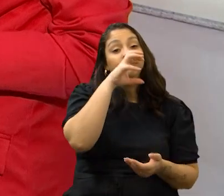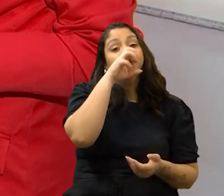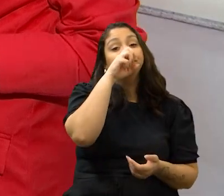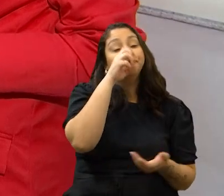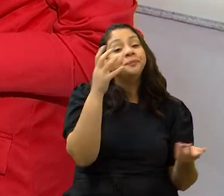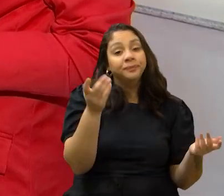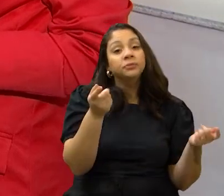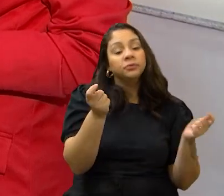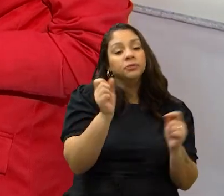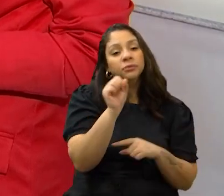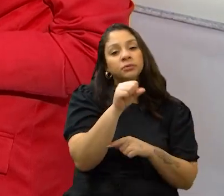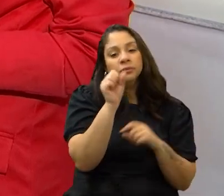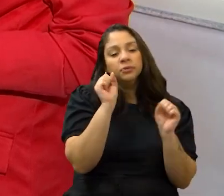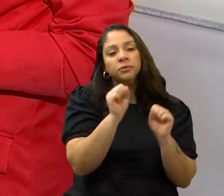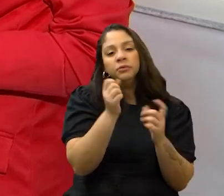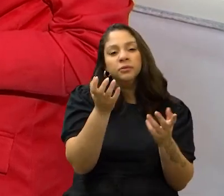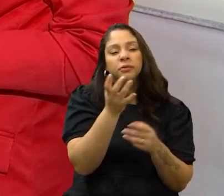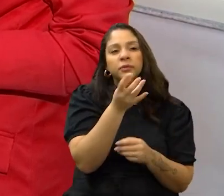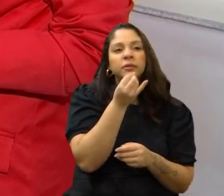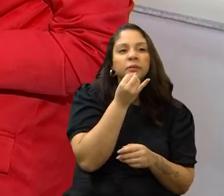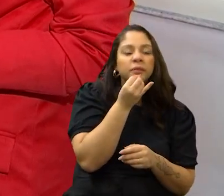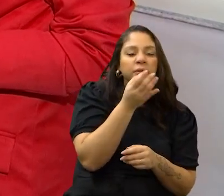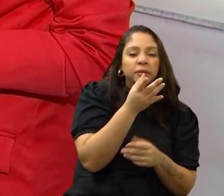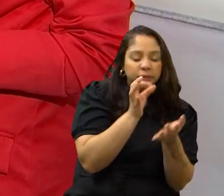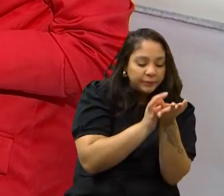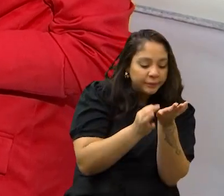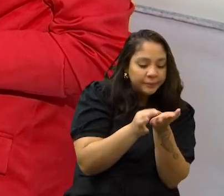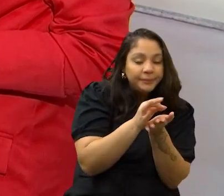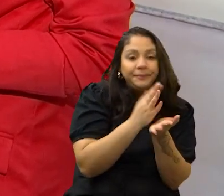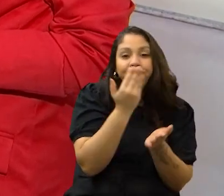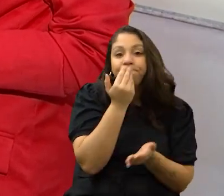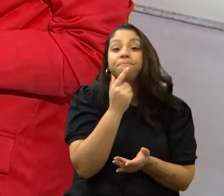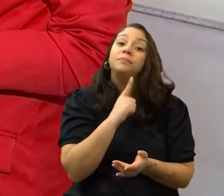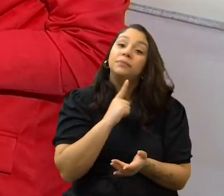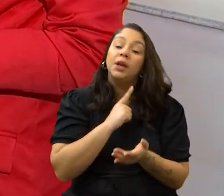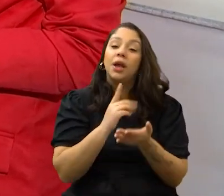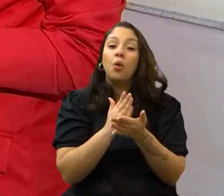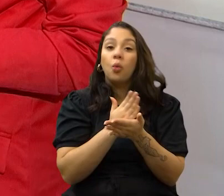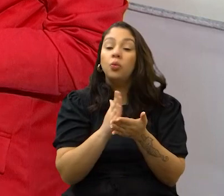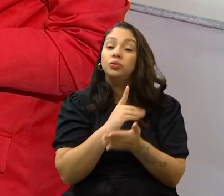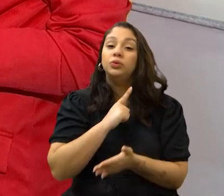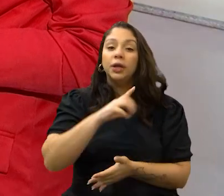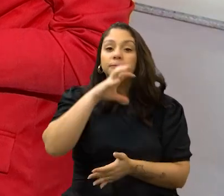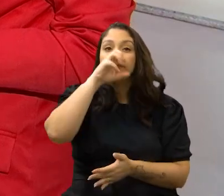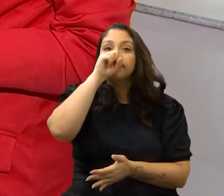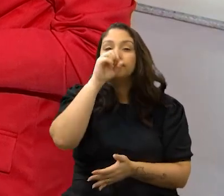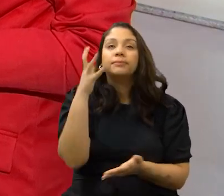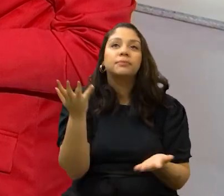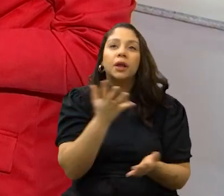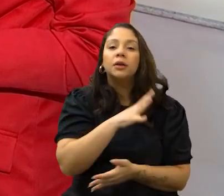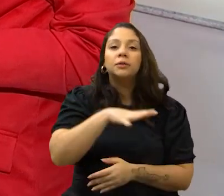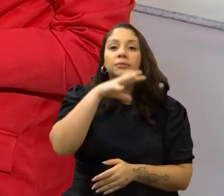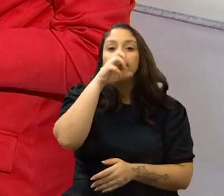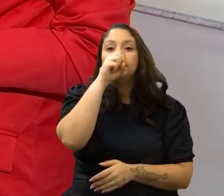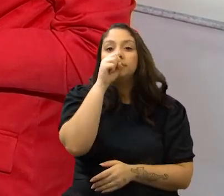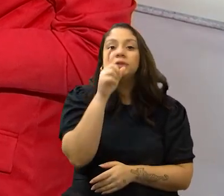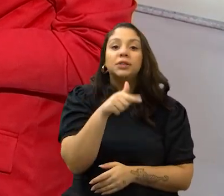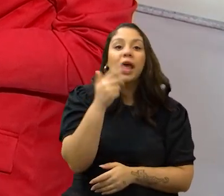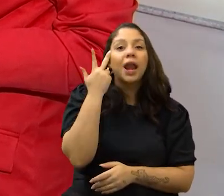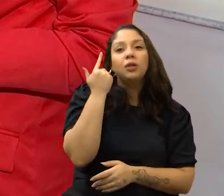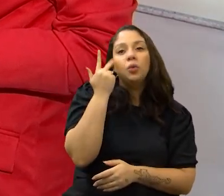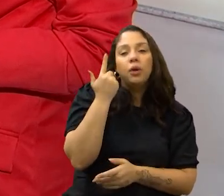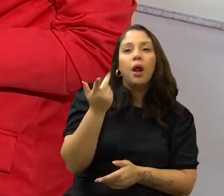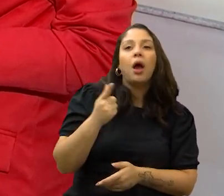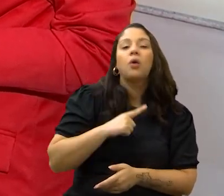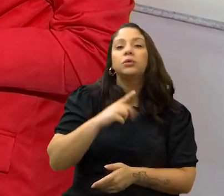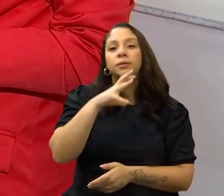esse aromatizante que eles usam, sim. Né, que nem a gente tem a ração extrusada, elas têm aroma, né? Então tem as que tem, a gente fala